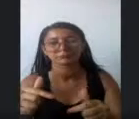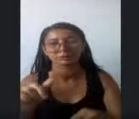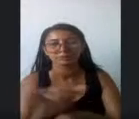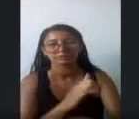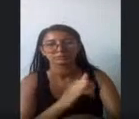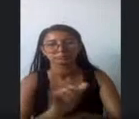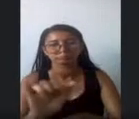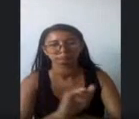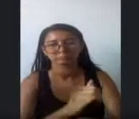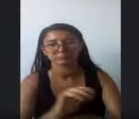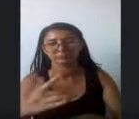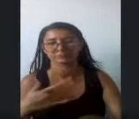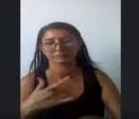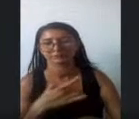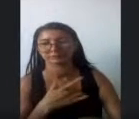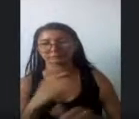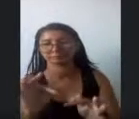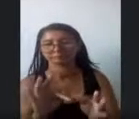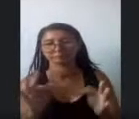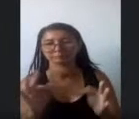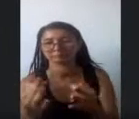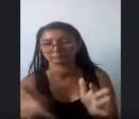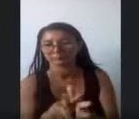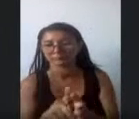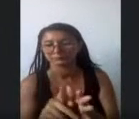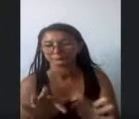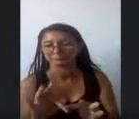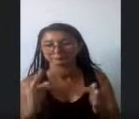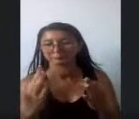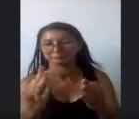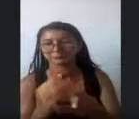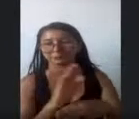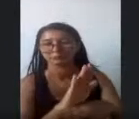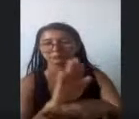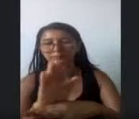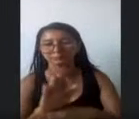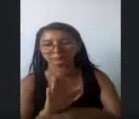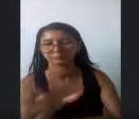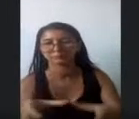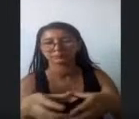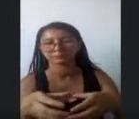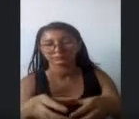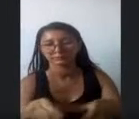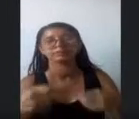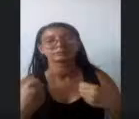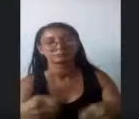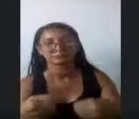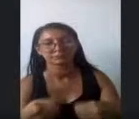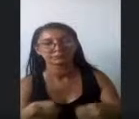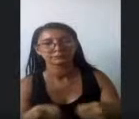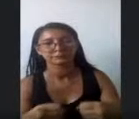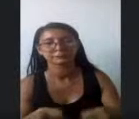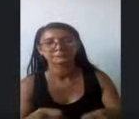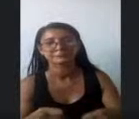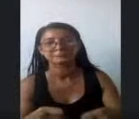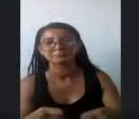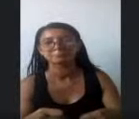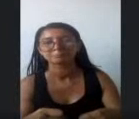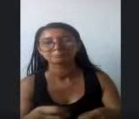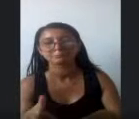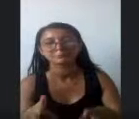saúde da família, quando nós pensamos em trabalhar com o apoio da equipe, a gente precisa realmente conhecer a nossa realidade para a